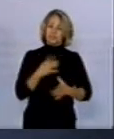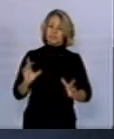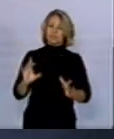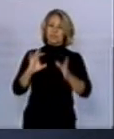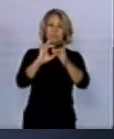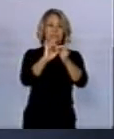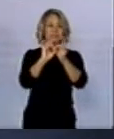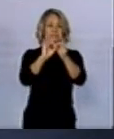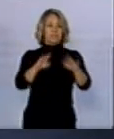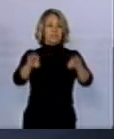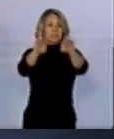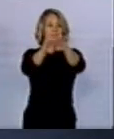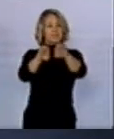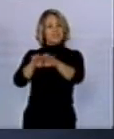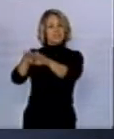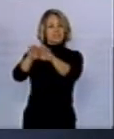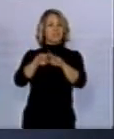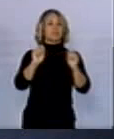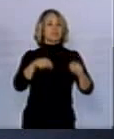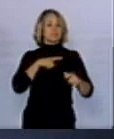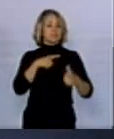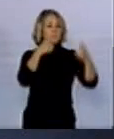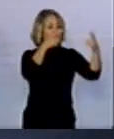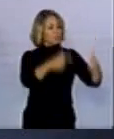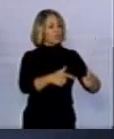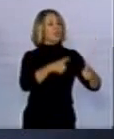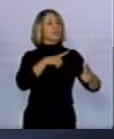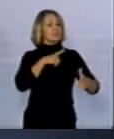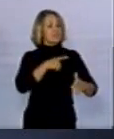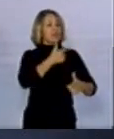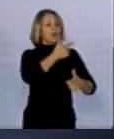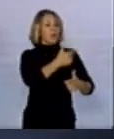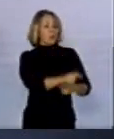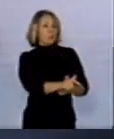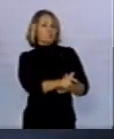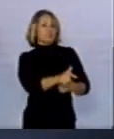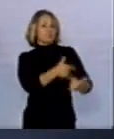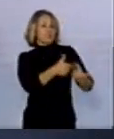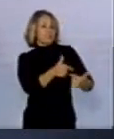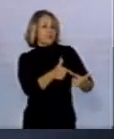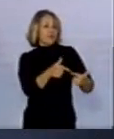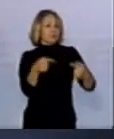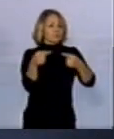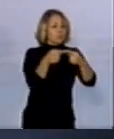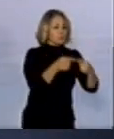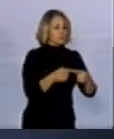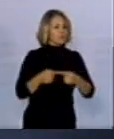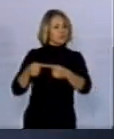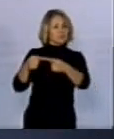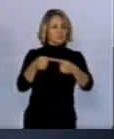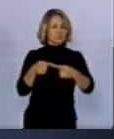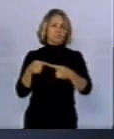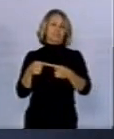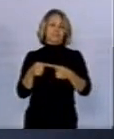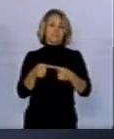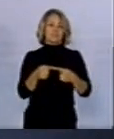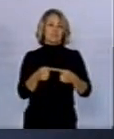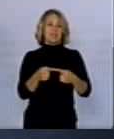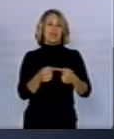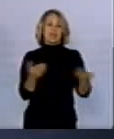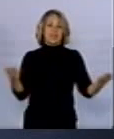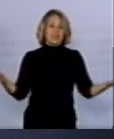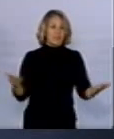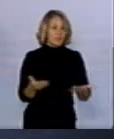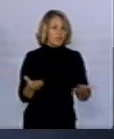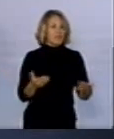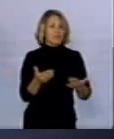uniformização e harmonização, para que se possa ter um setor que se envolva de modo integrado, enfim, harmônico. Esse quadrinho, enfim,